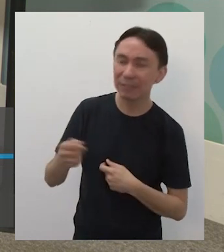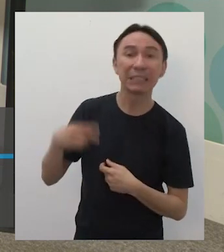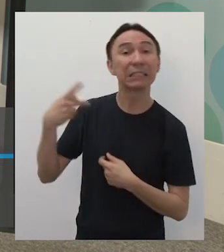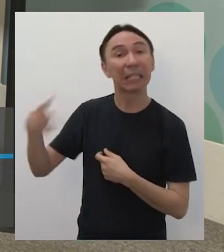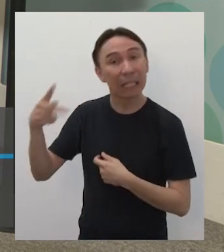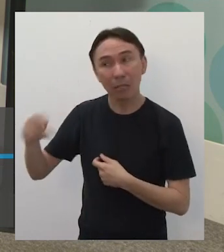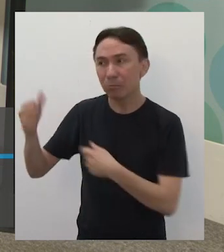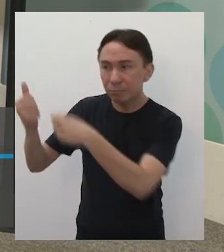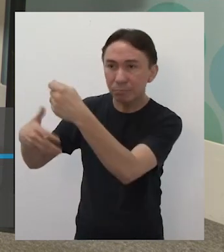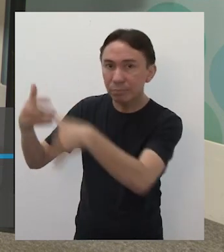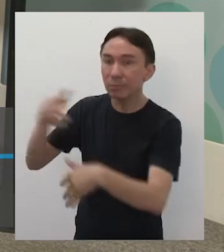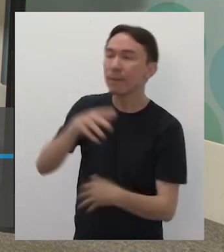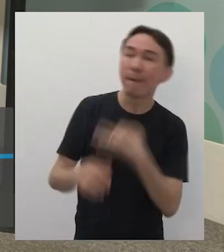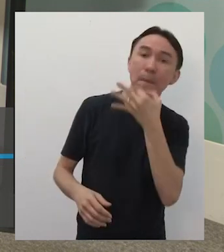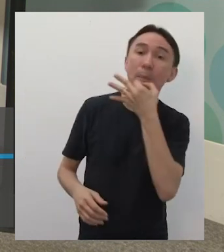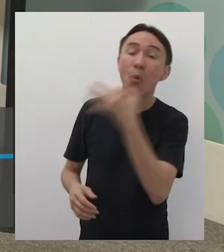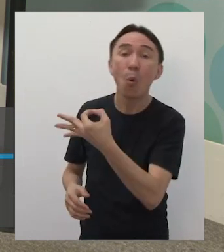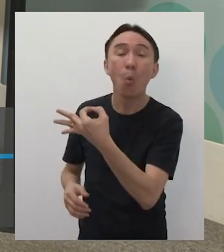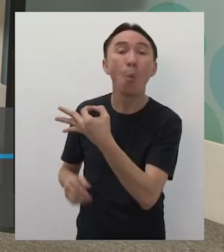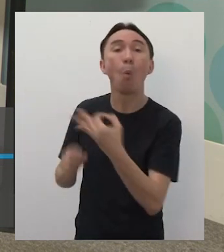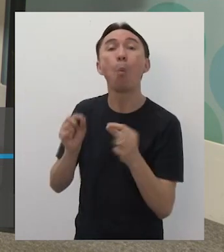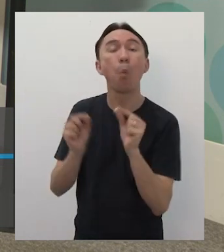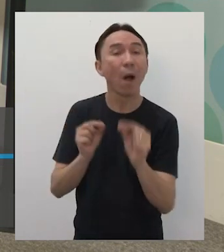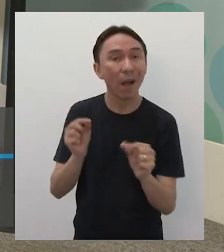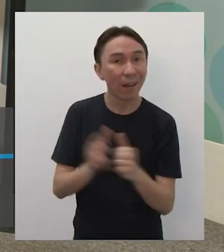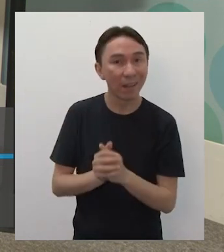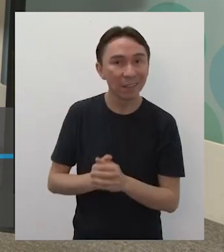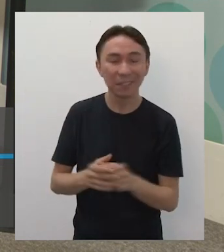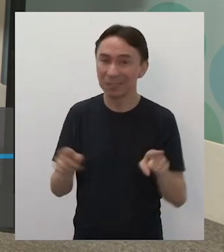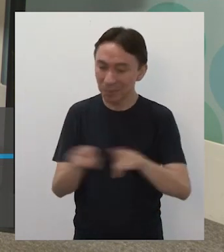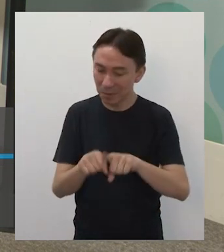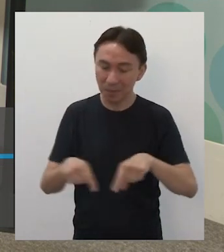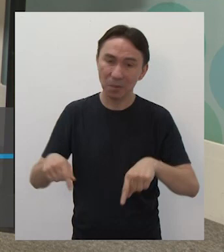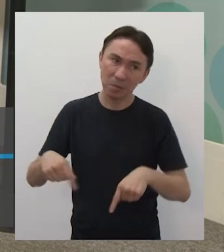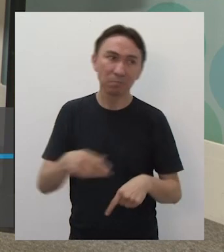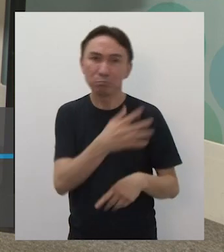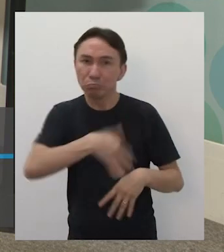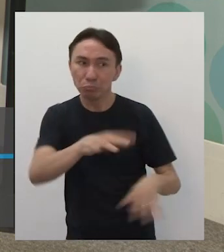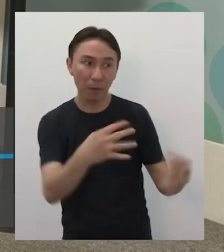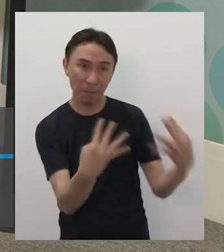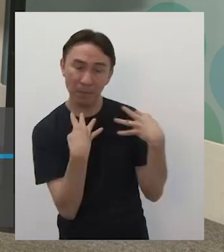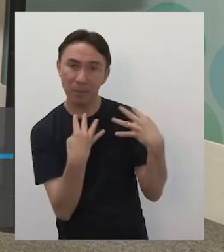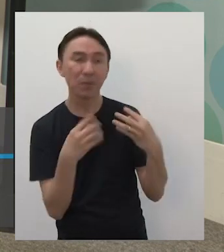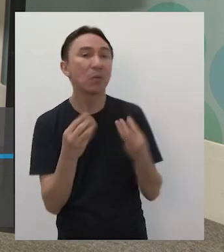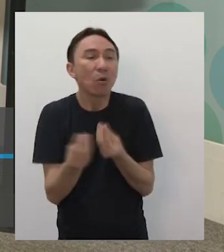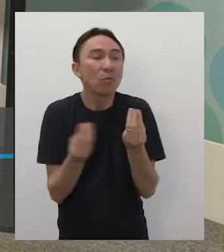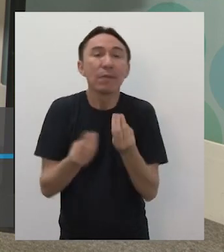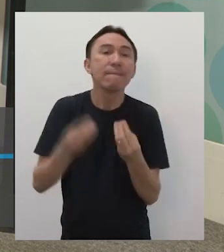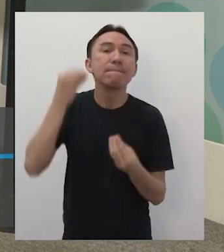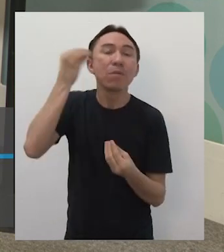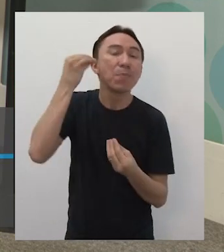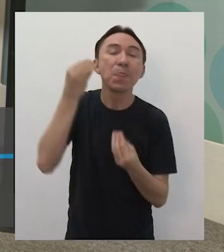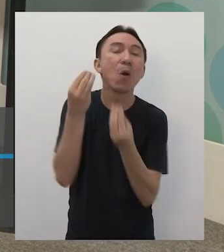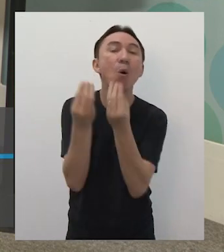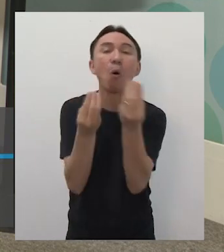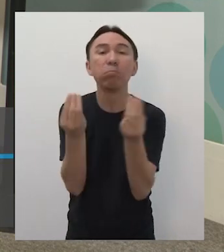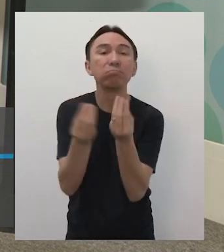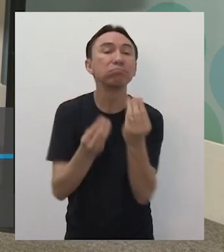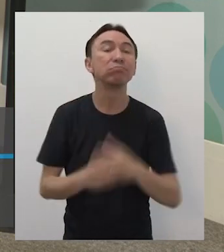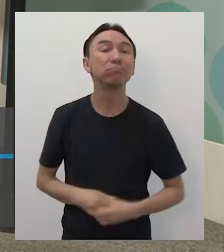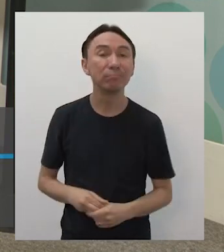e o que a gente pode trazer aí também de experiência para as pessoas que nos assistem, tá bom? Ah,